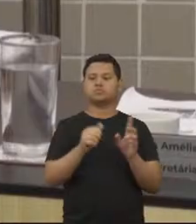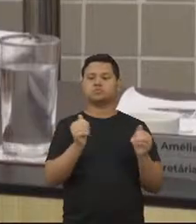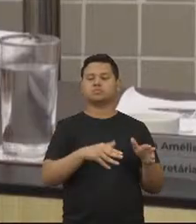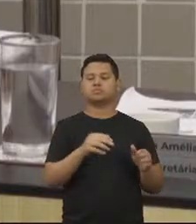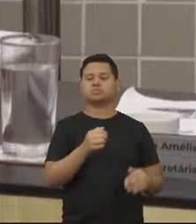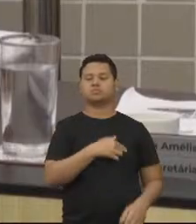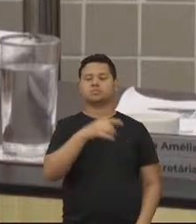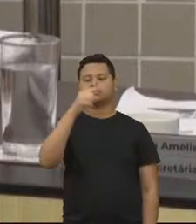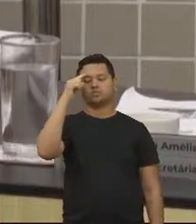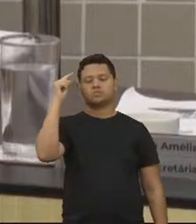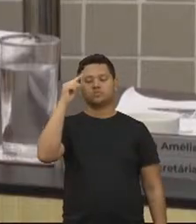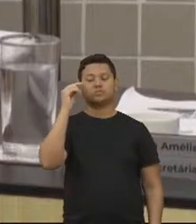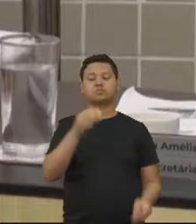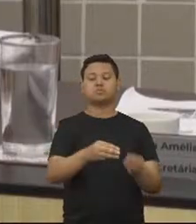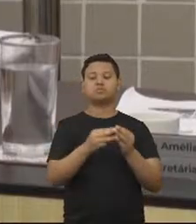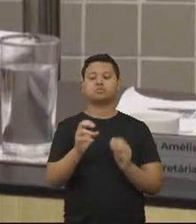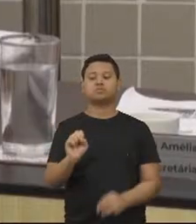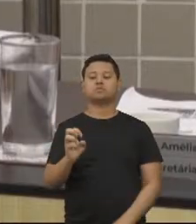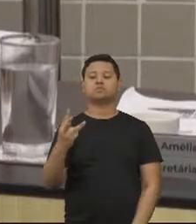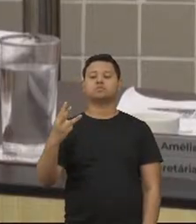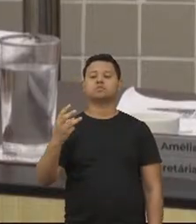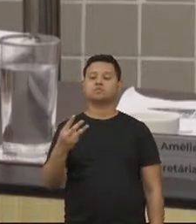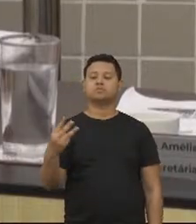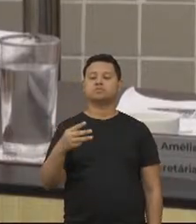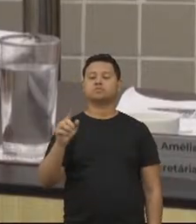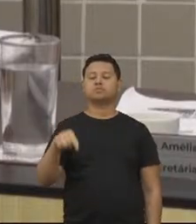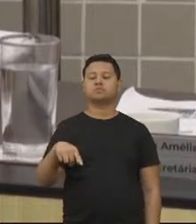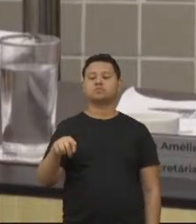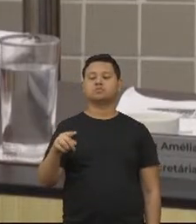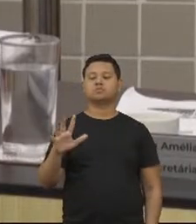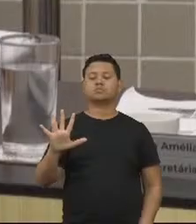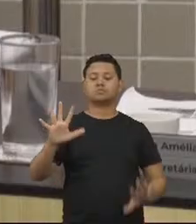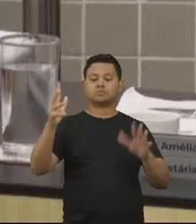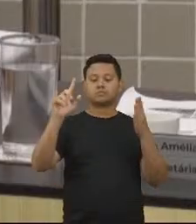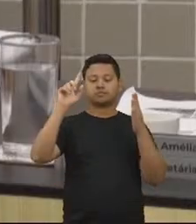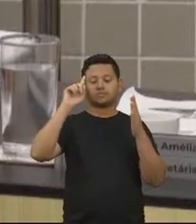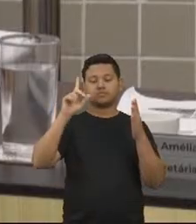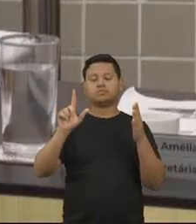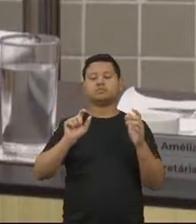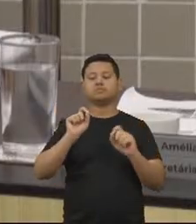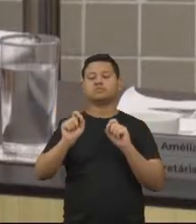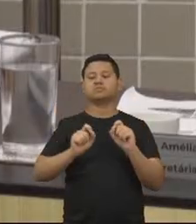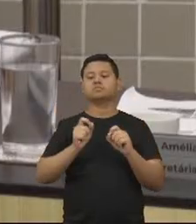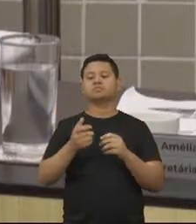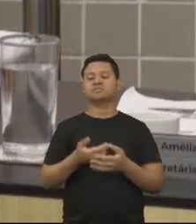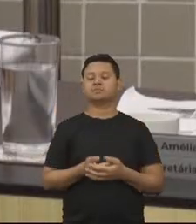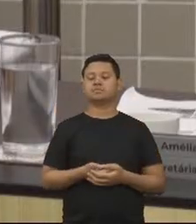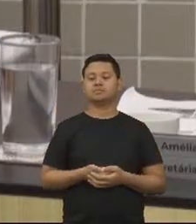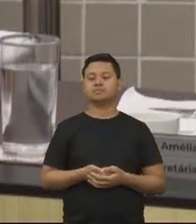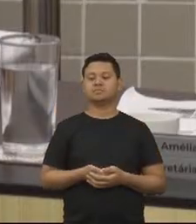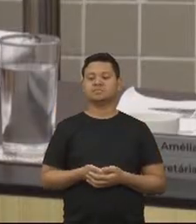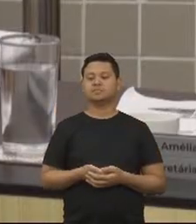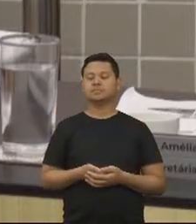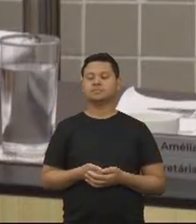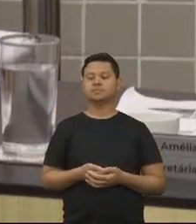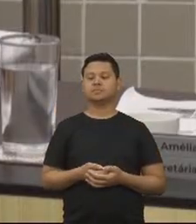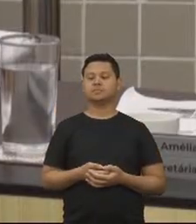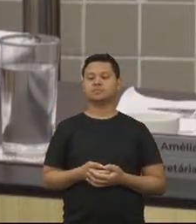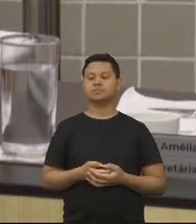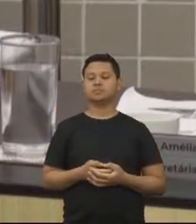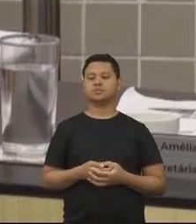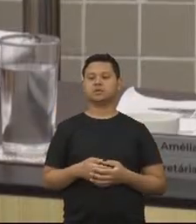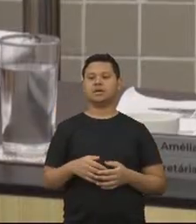Mariano. Moção 833, moção comemorativa pelo transcurso do Dia do Árbitro